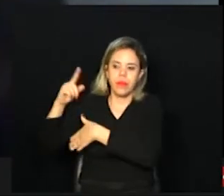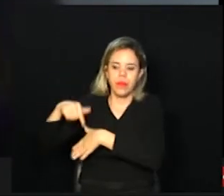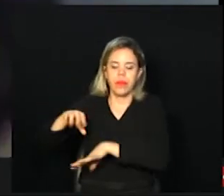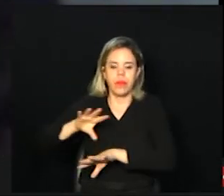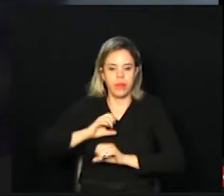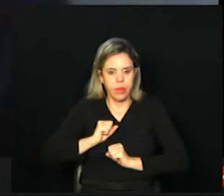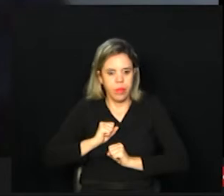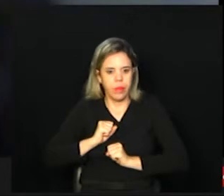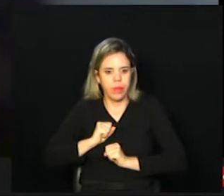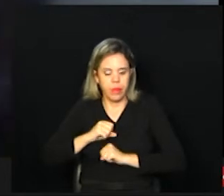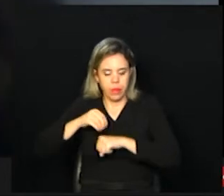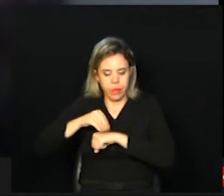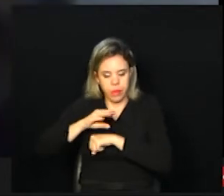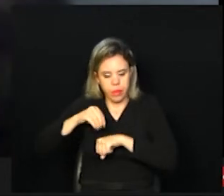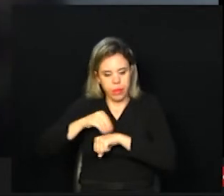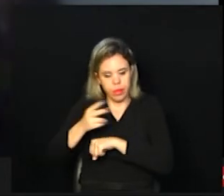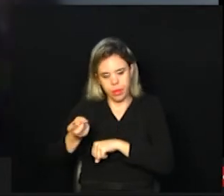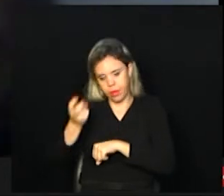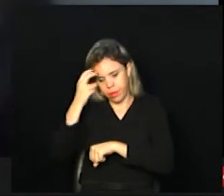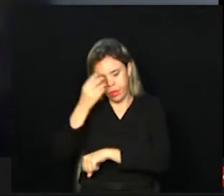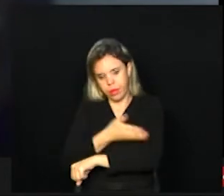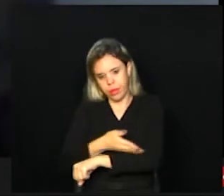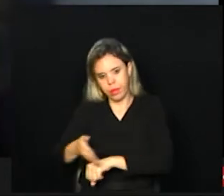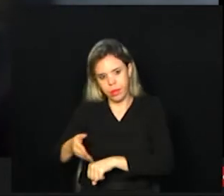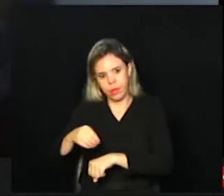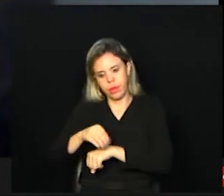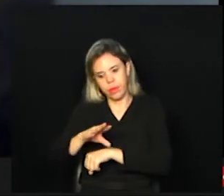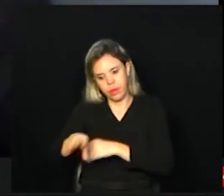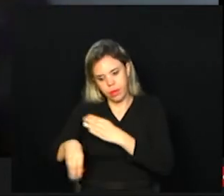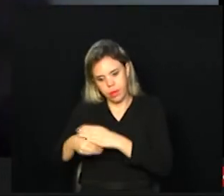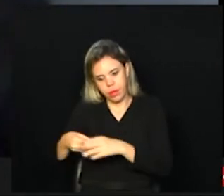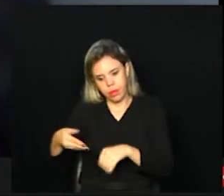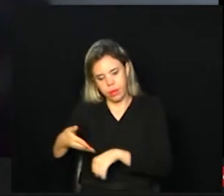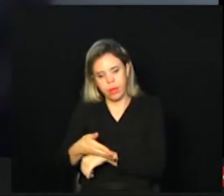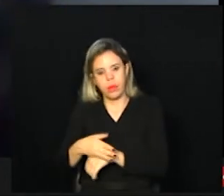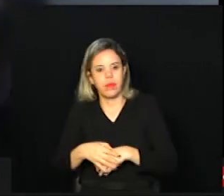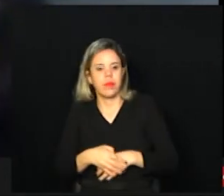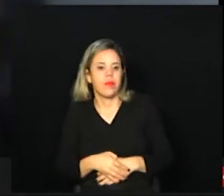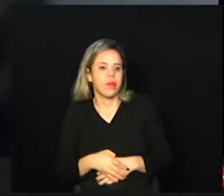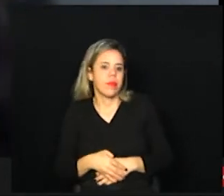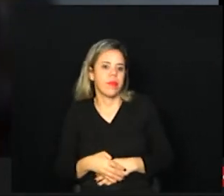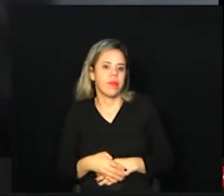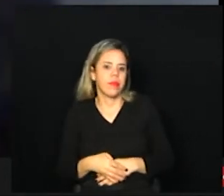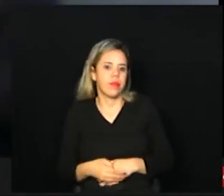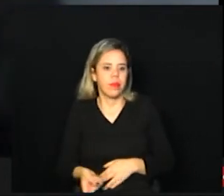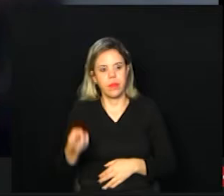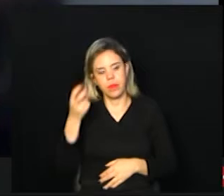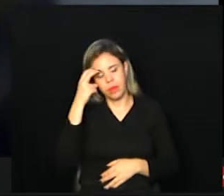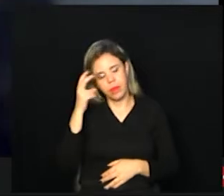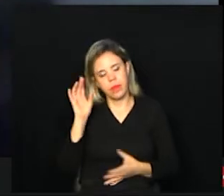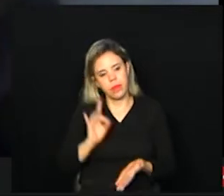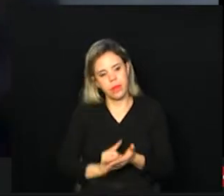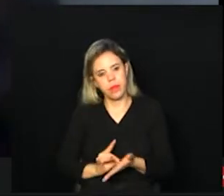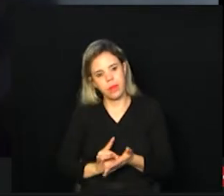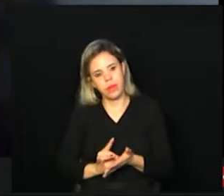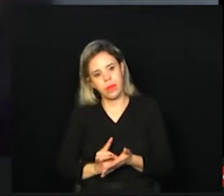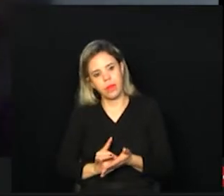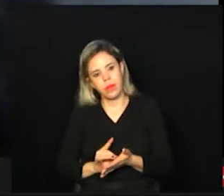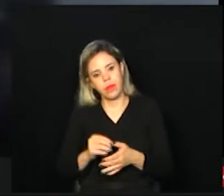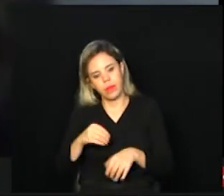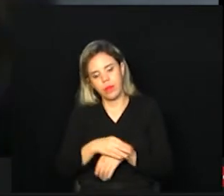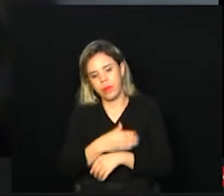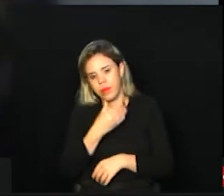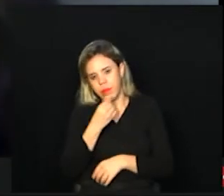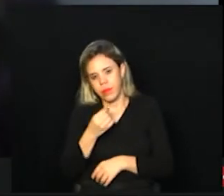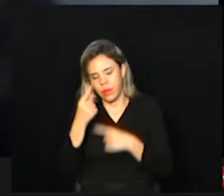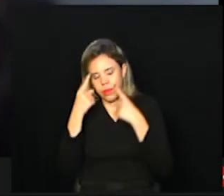aprendida, reforçada por uma cultura da qual nós estamos inseridos. E é essa cultura que legitima e que dá poder a esse homem a cometer